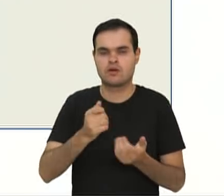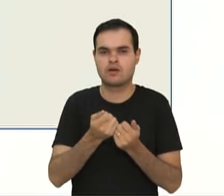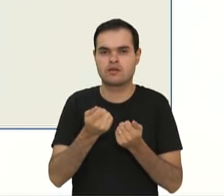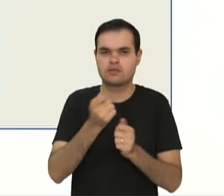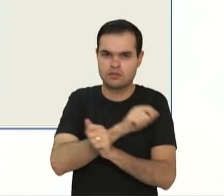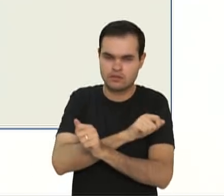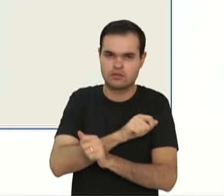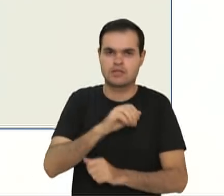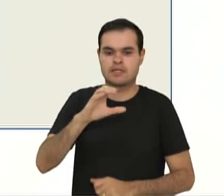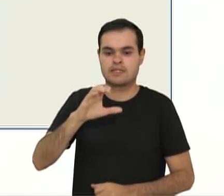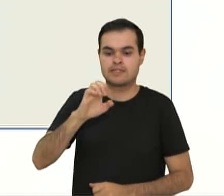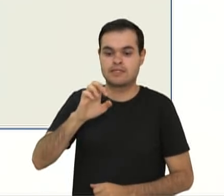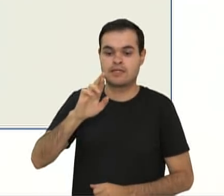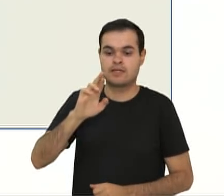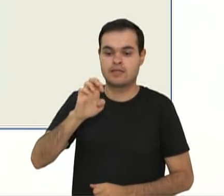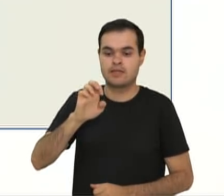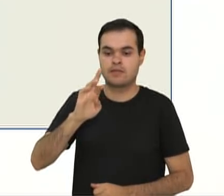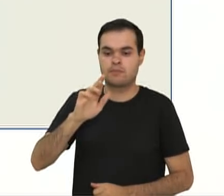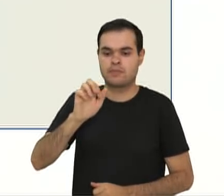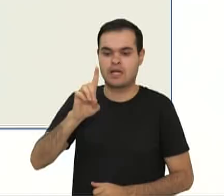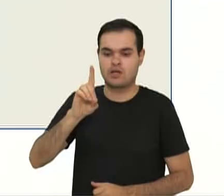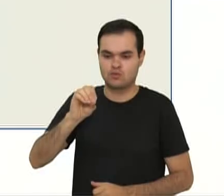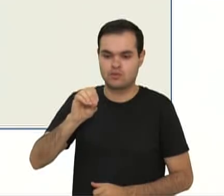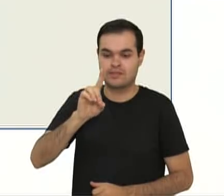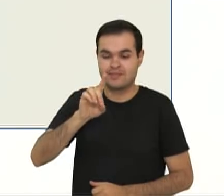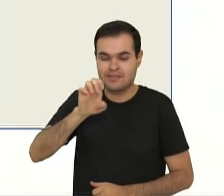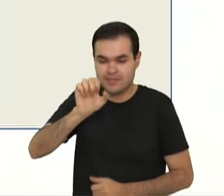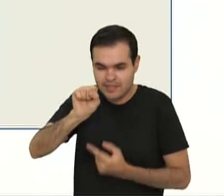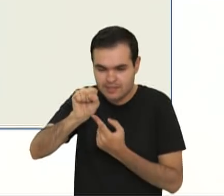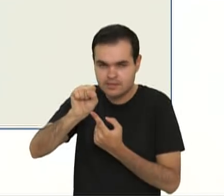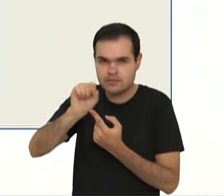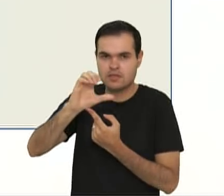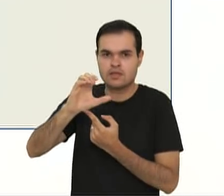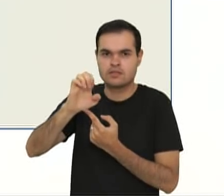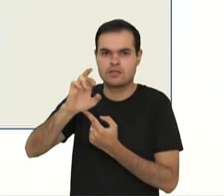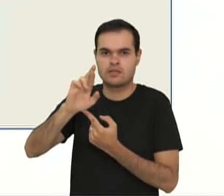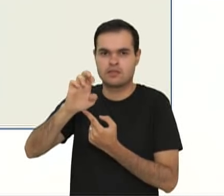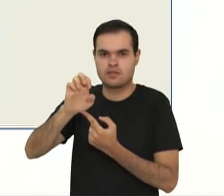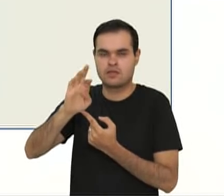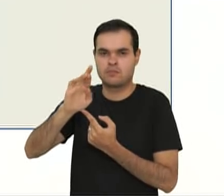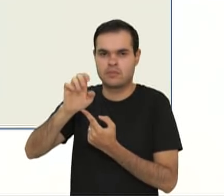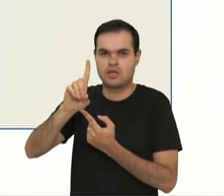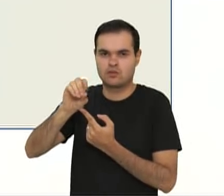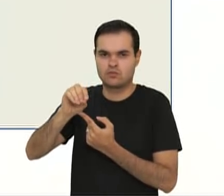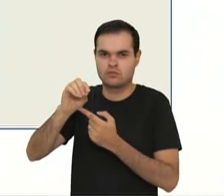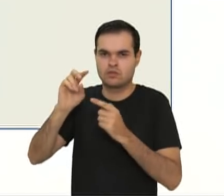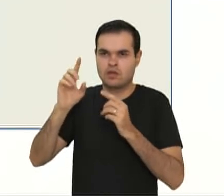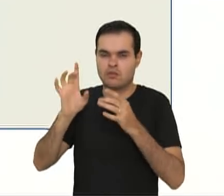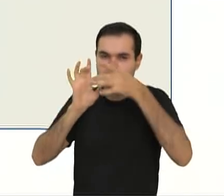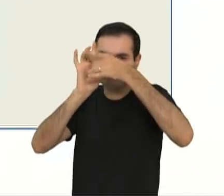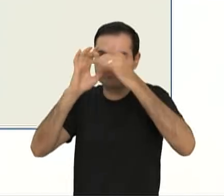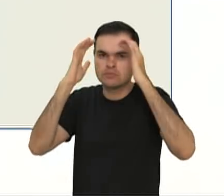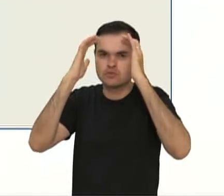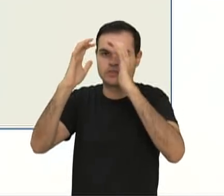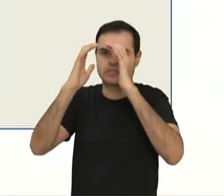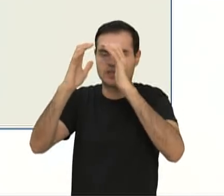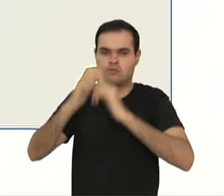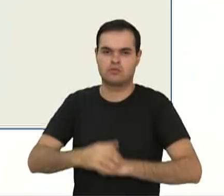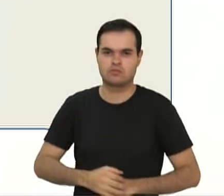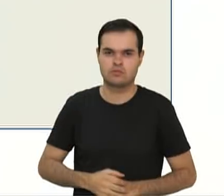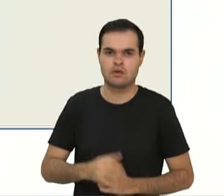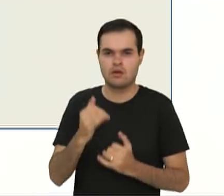cerebrado, relativo a cérebro, que é descerebrado. São palavras muito